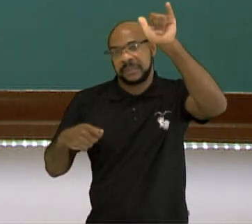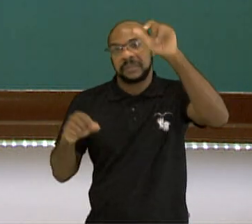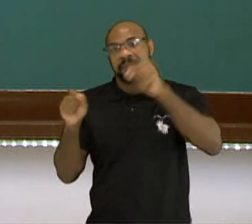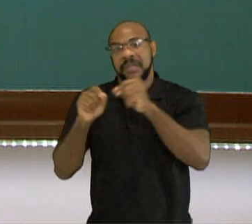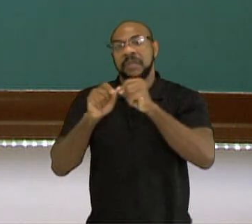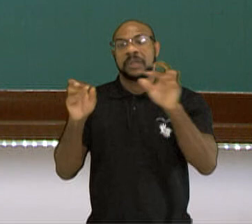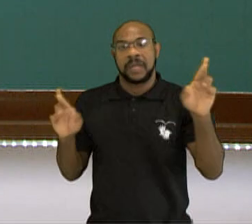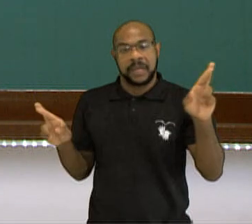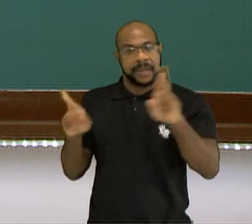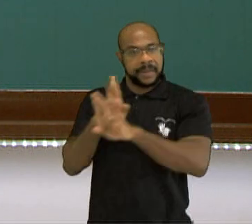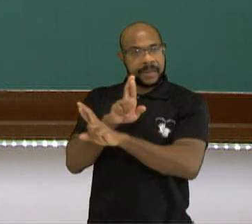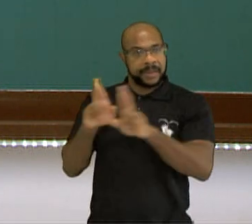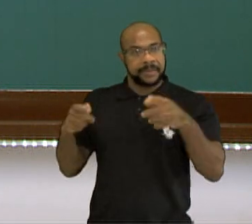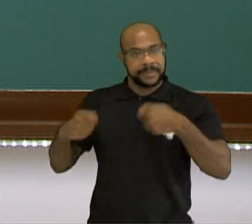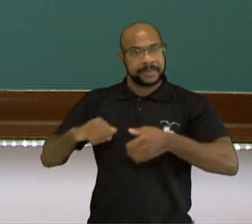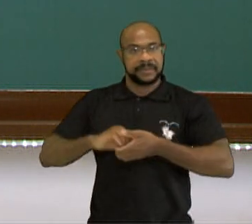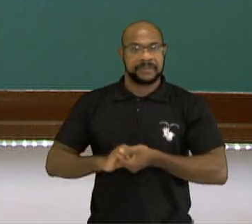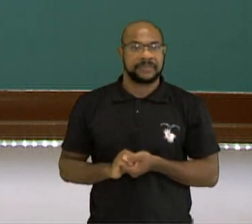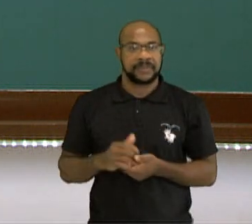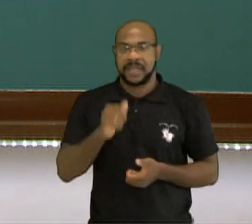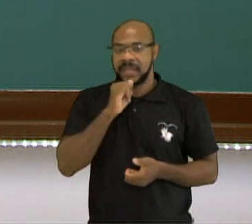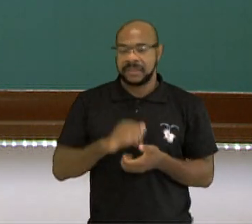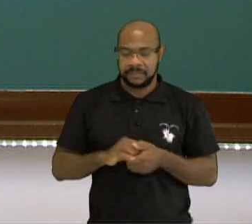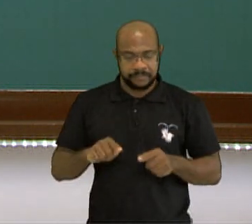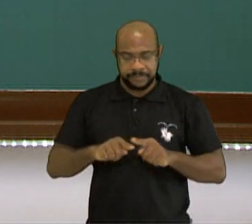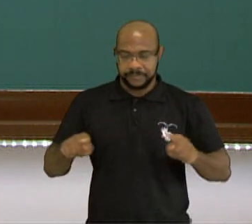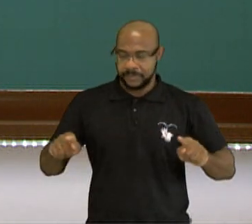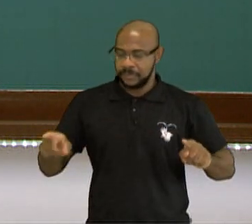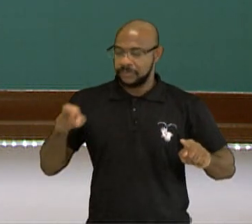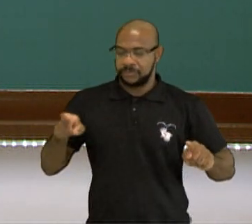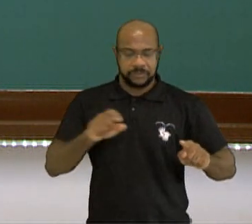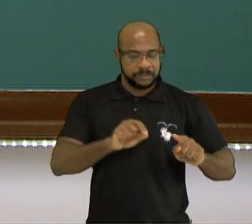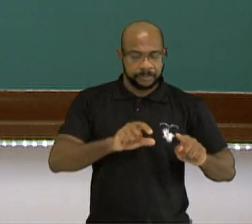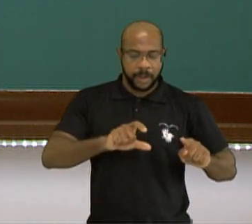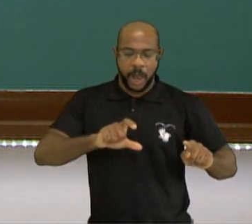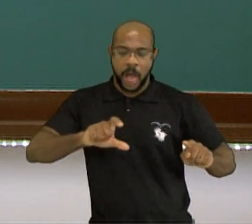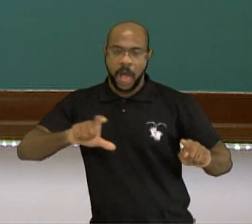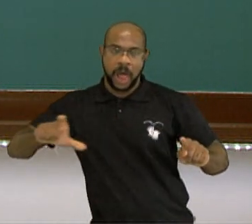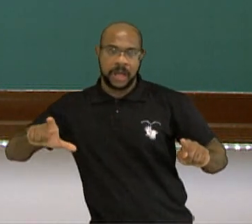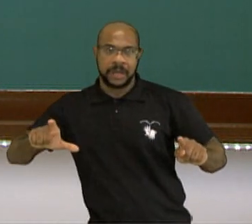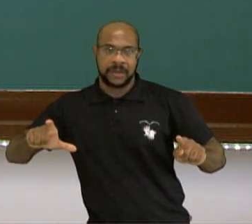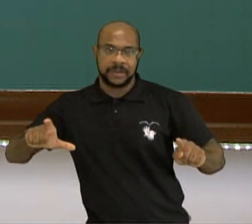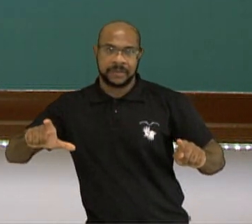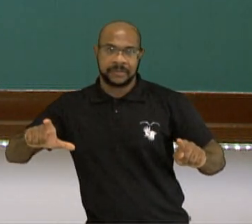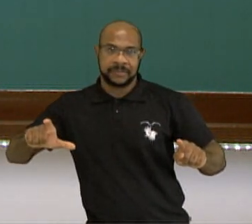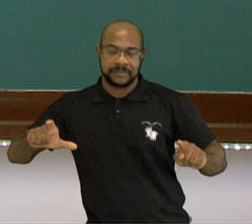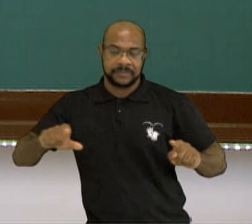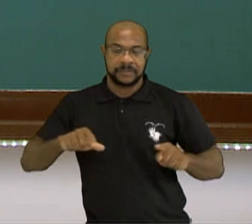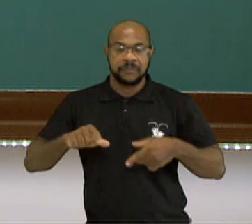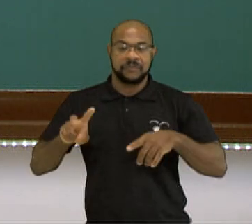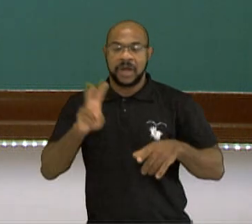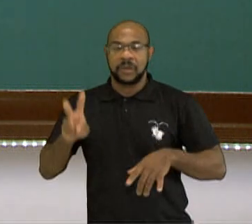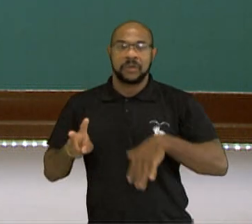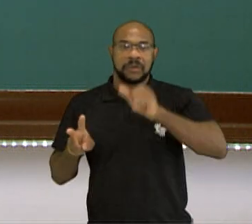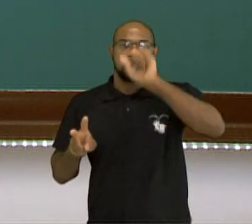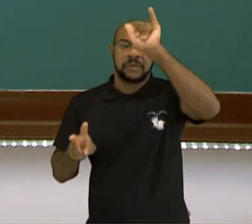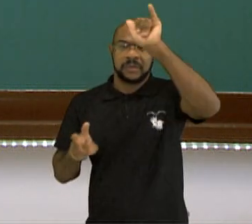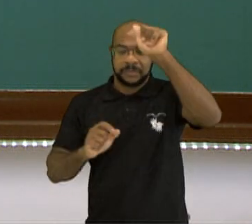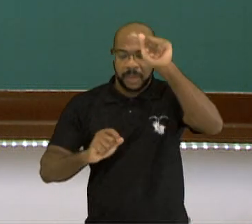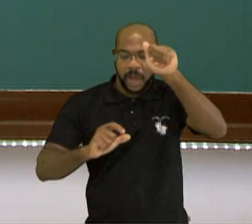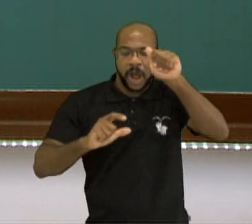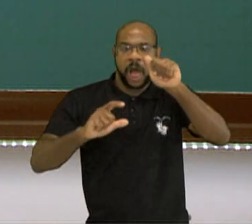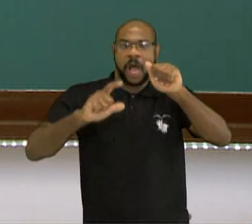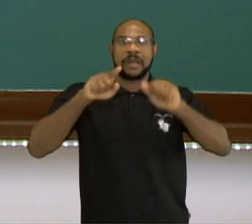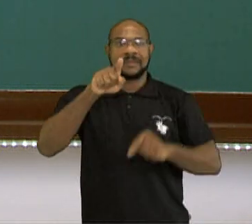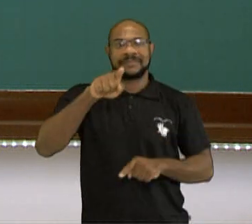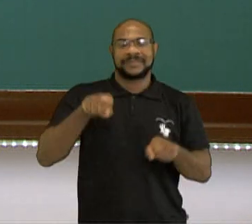eles. Conforme o valor do x vai aumentando, o valor do y vai aumentando também. Aí eu já faço uma